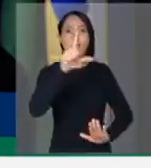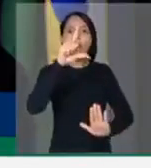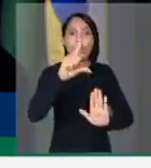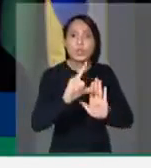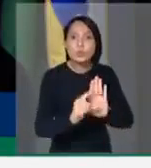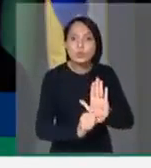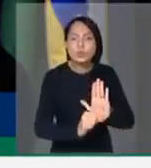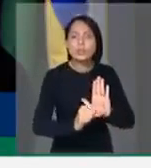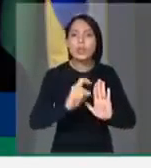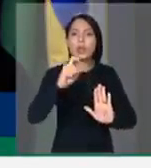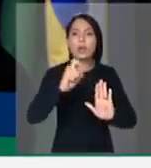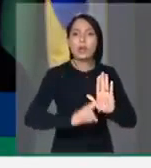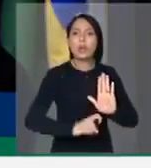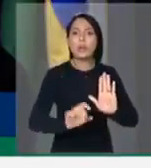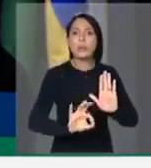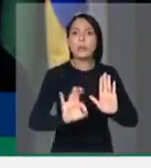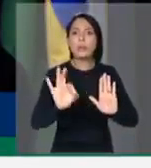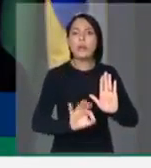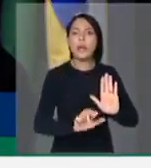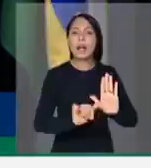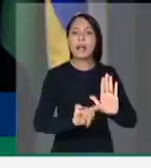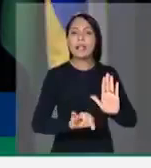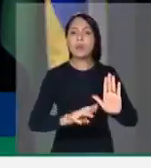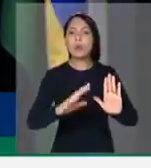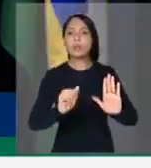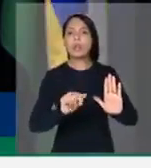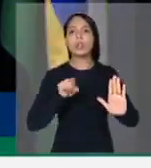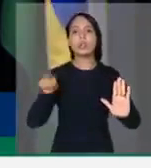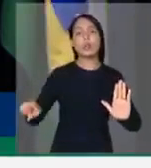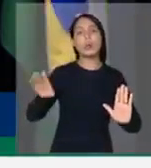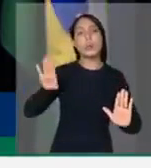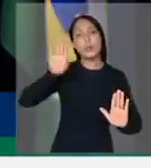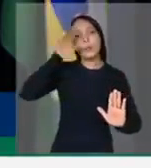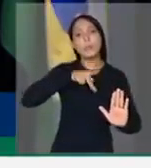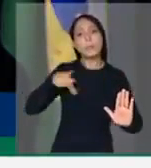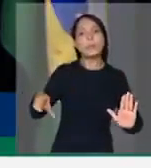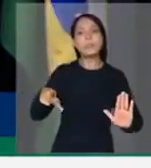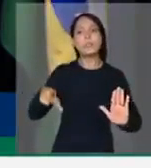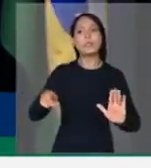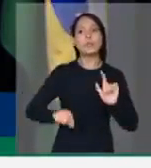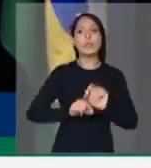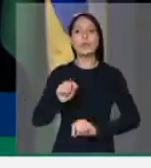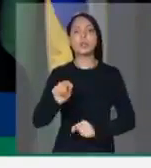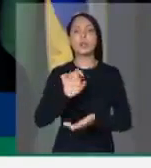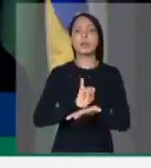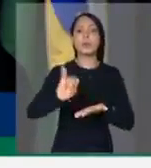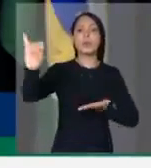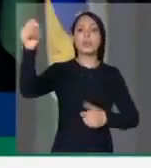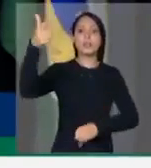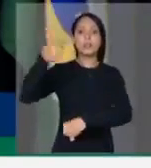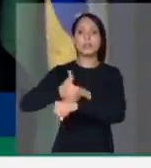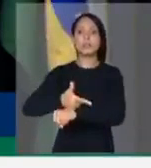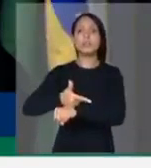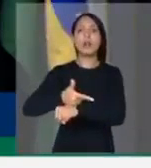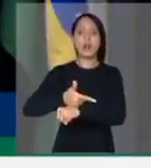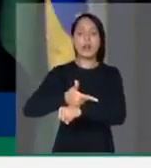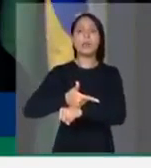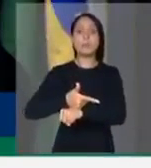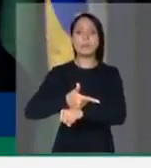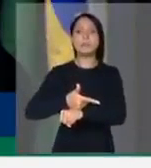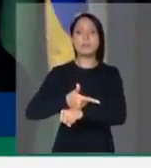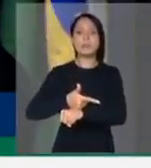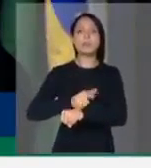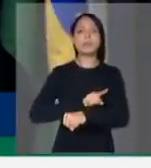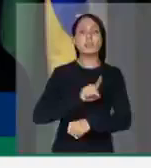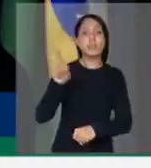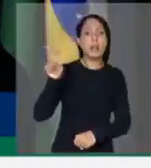alíquota, aquela medida que o presidente Jair Bolsonaro tinha feito para zerar a alíquota de importação de armas, de pistolas